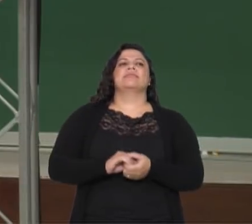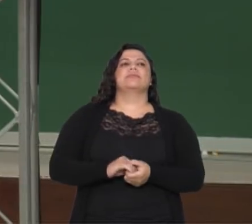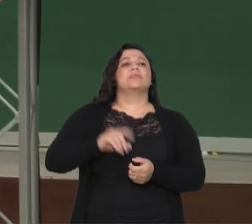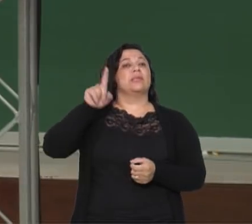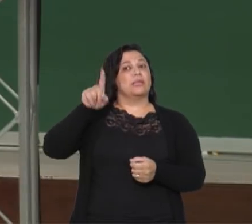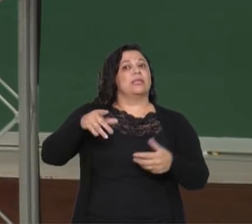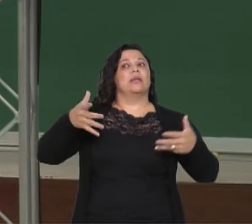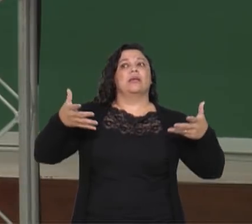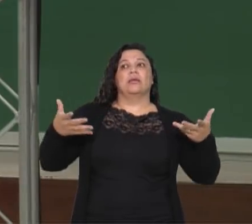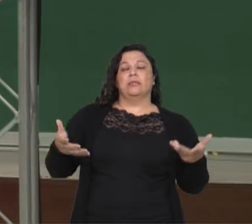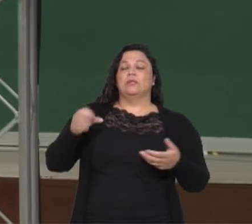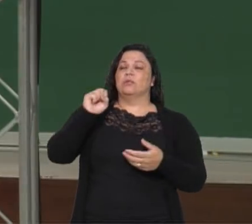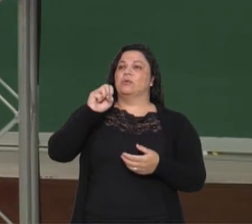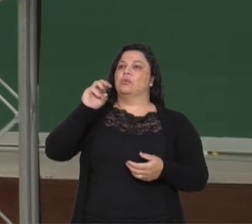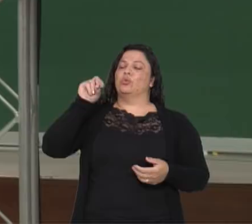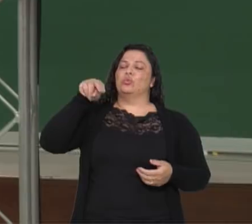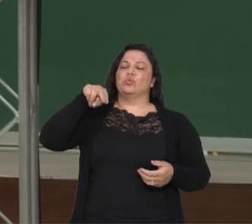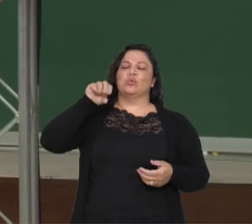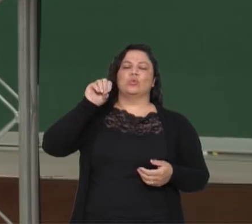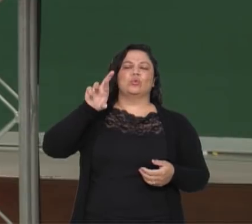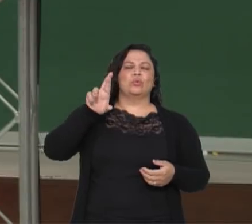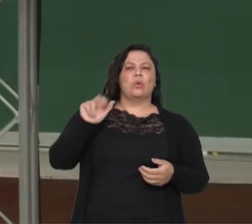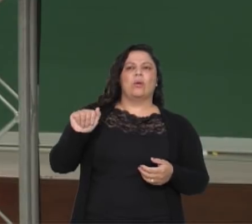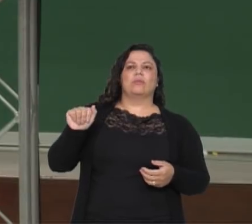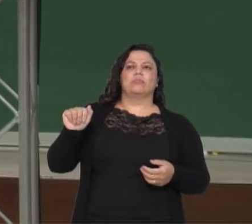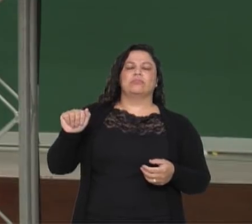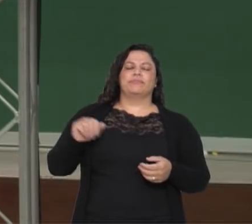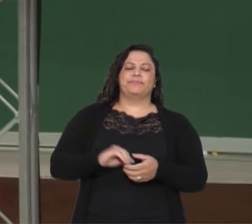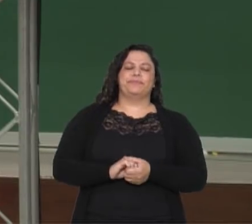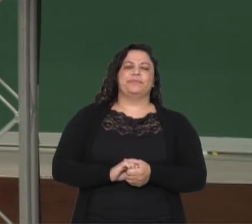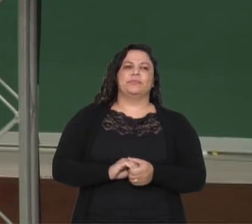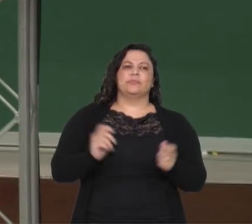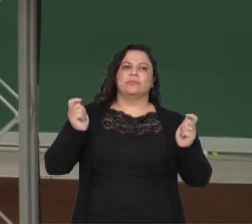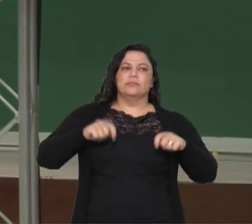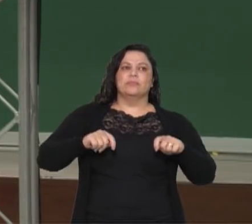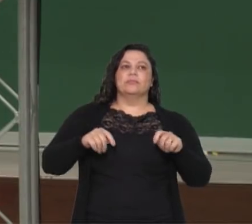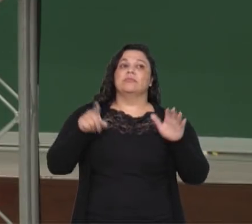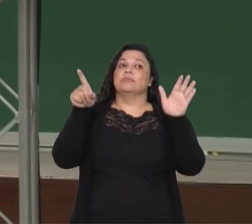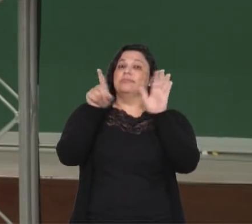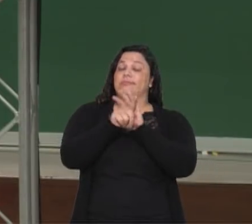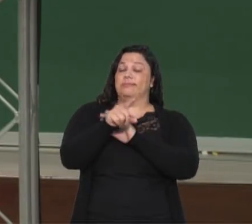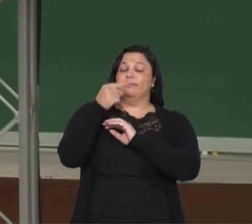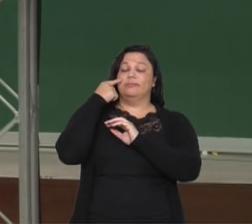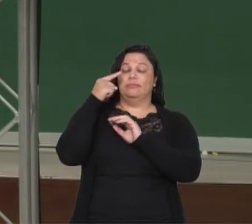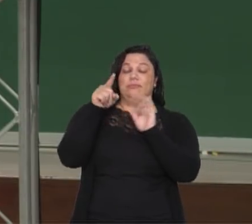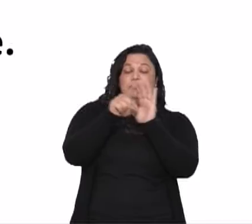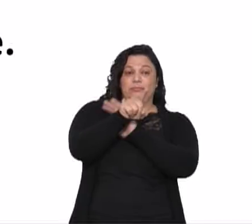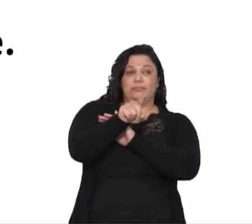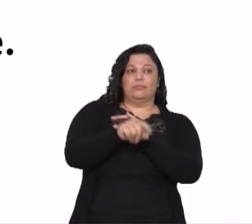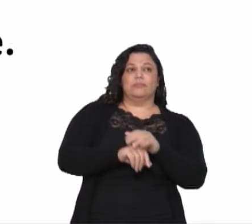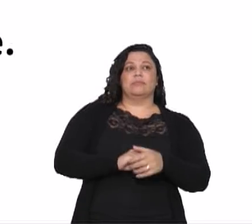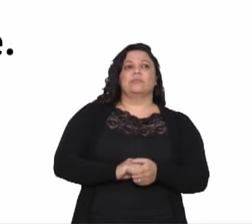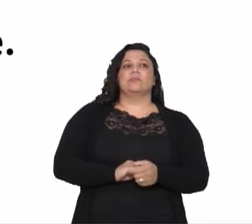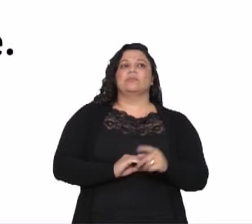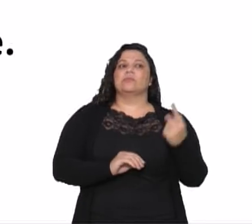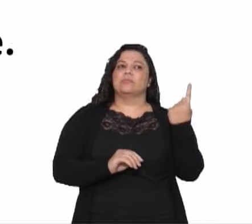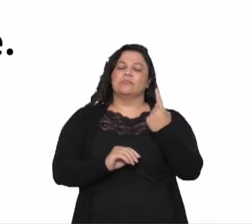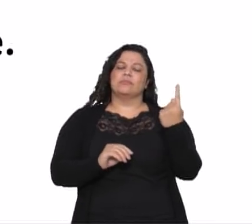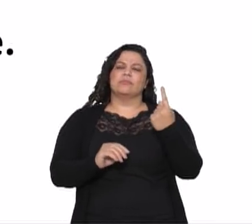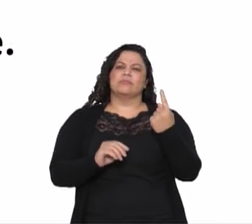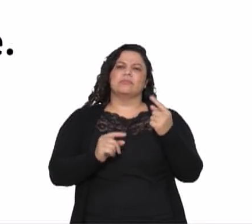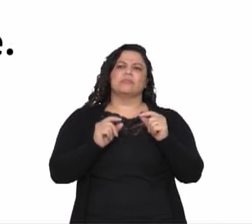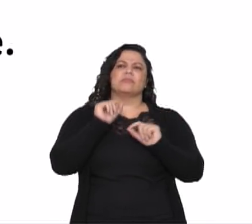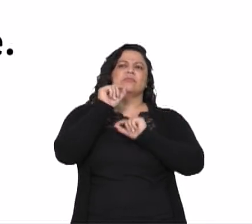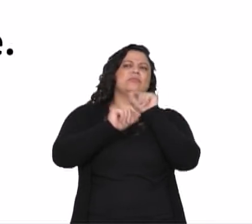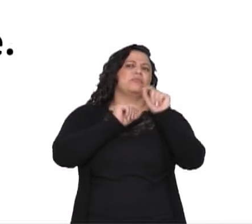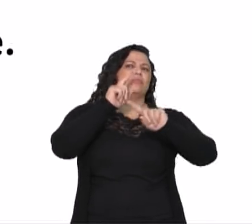daí os sons chegam até o nosso ouvido. Agora a gente vai para os nossos testes. Número 1. Qual